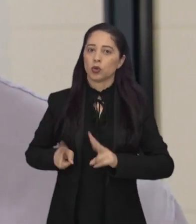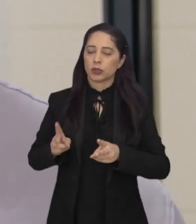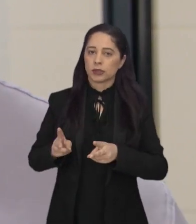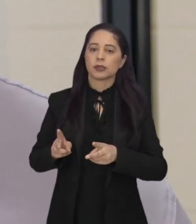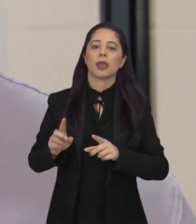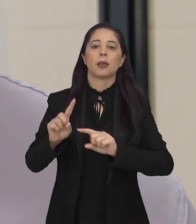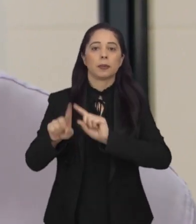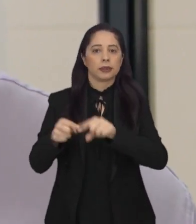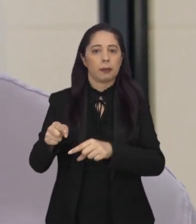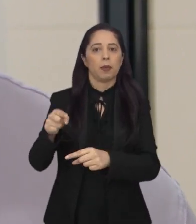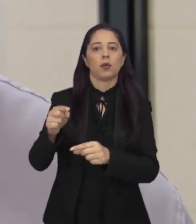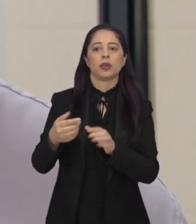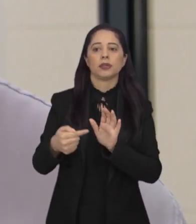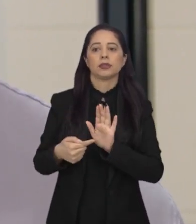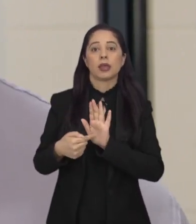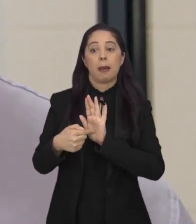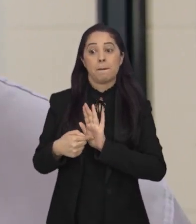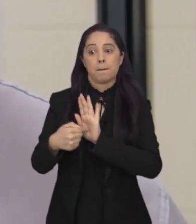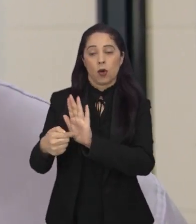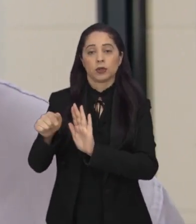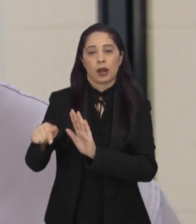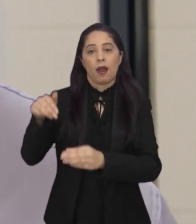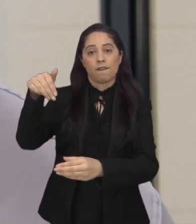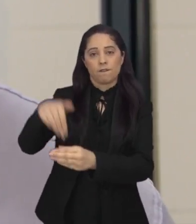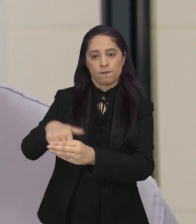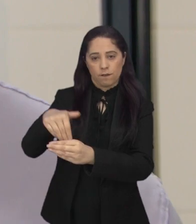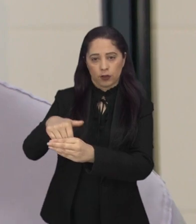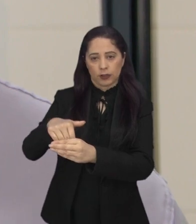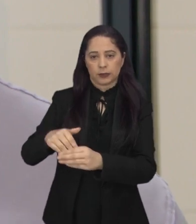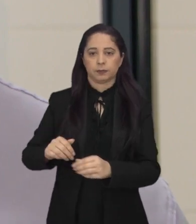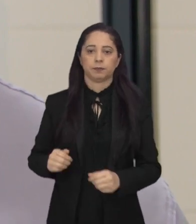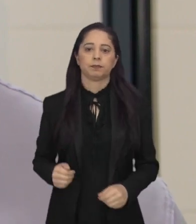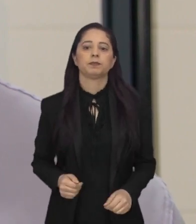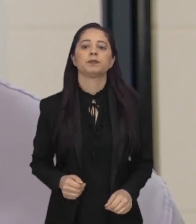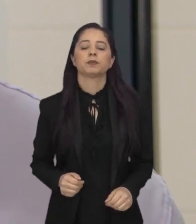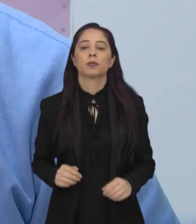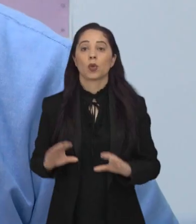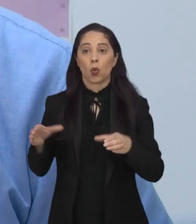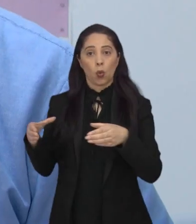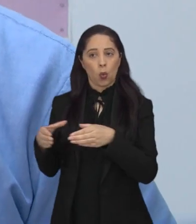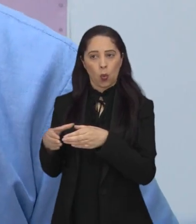gente possa mandar para o plenário votar aquela matéria para beneficiar a